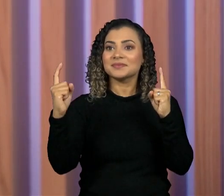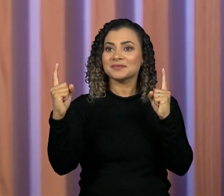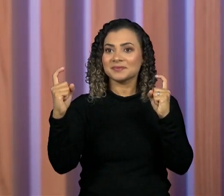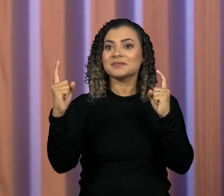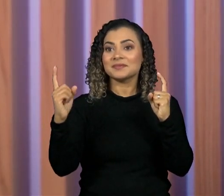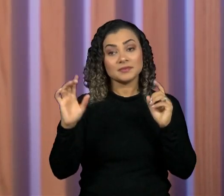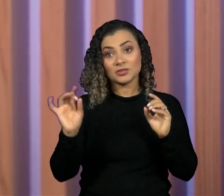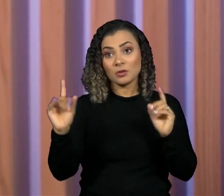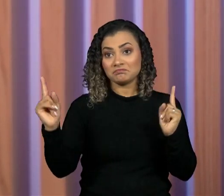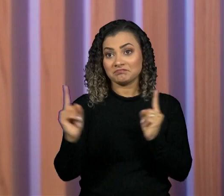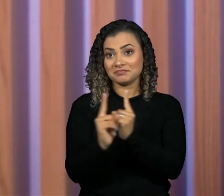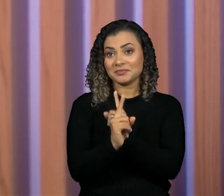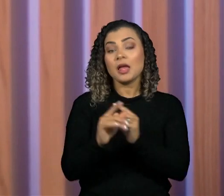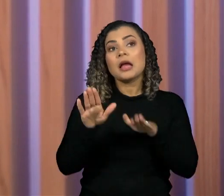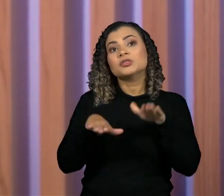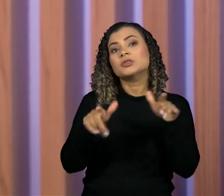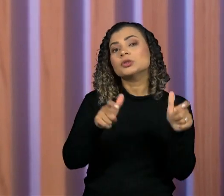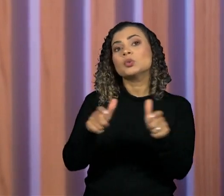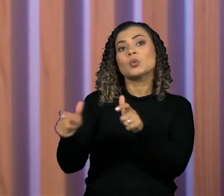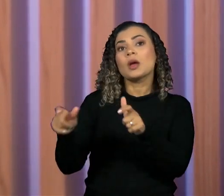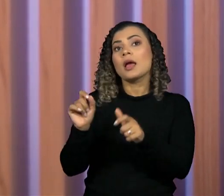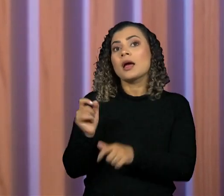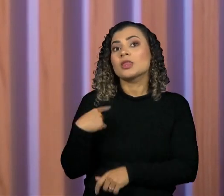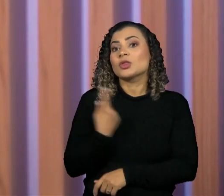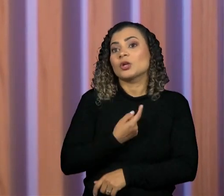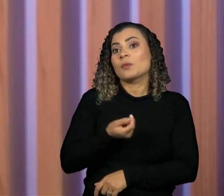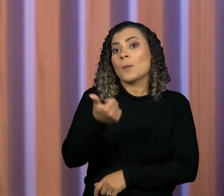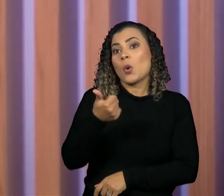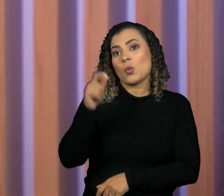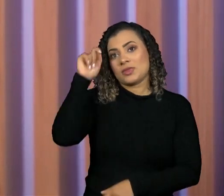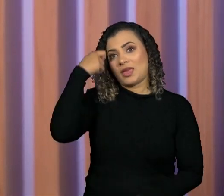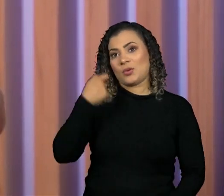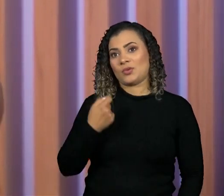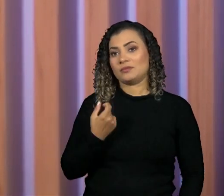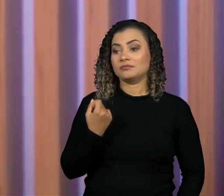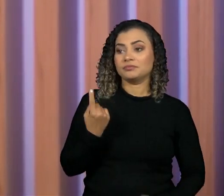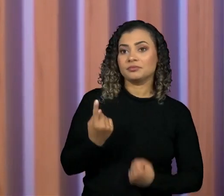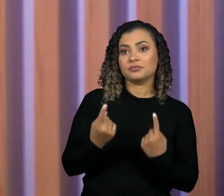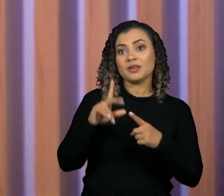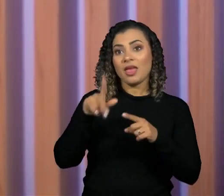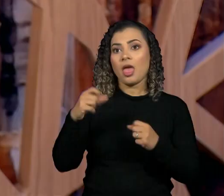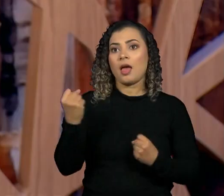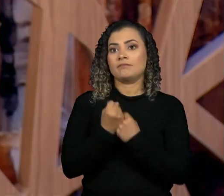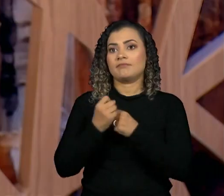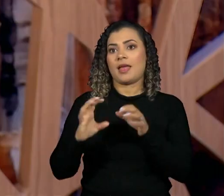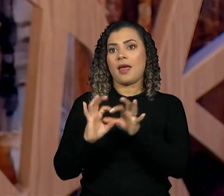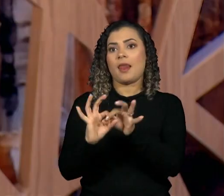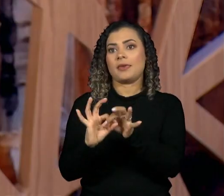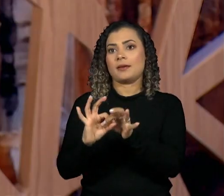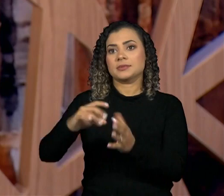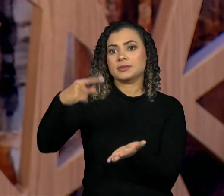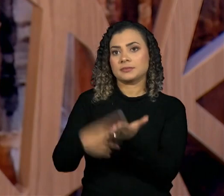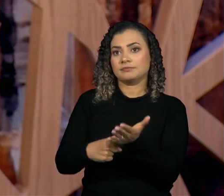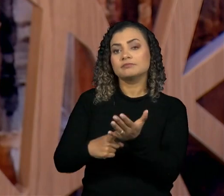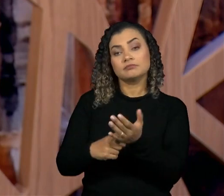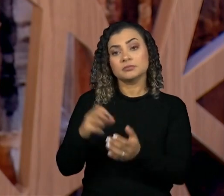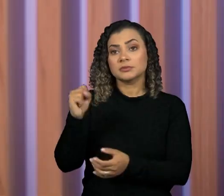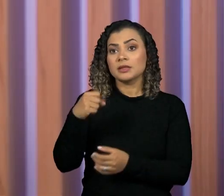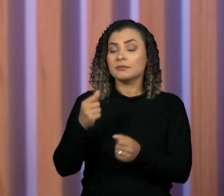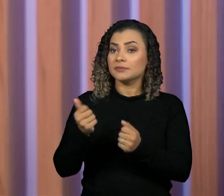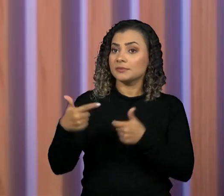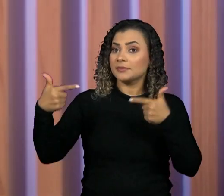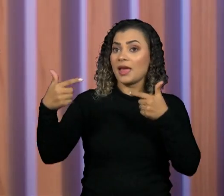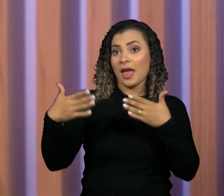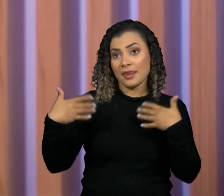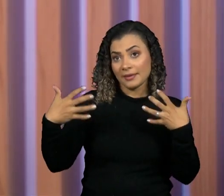está em lugares que somos poucos, a tal da aliança. E ela pode se dar pelo riso, porque é uma aliança de